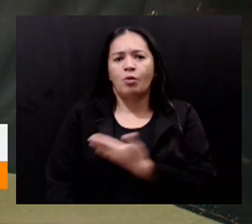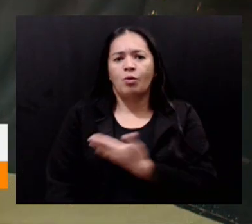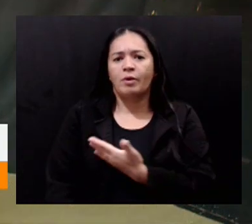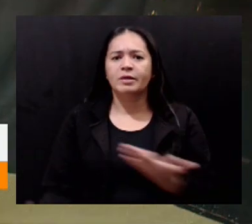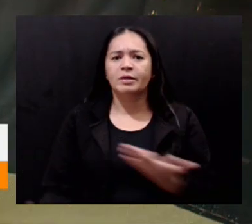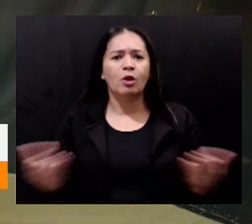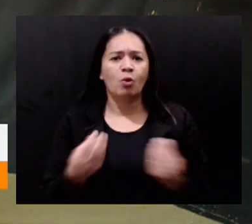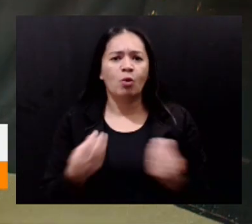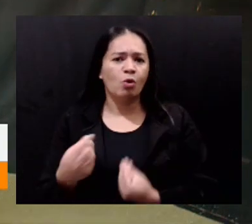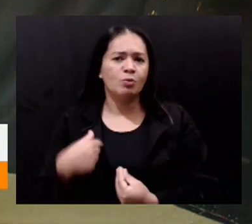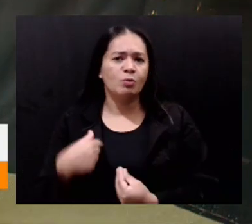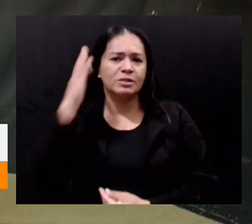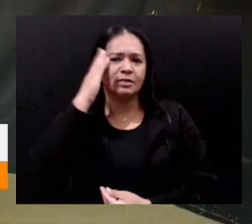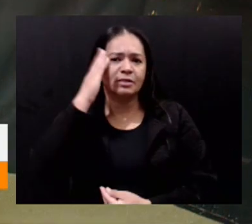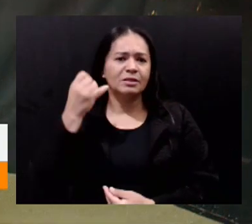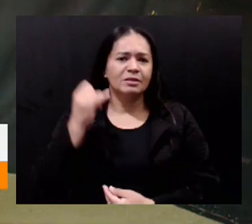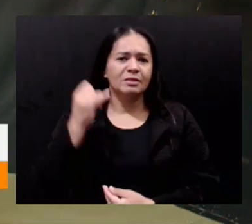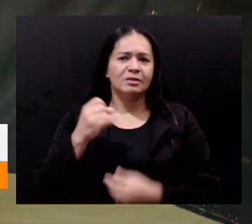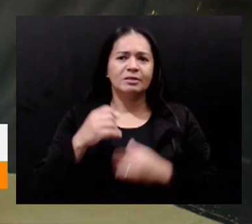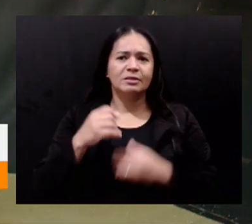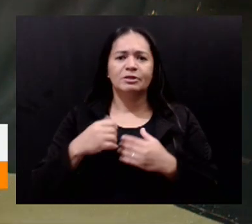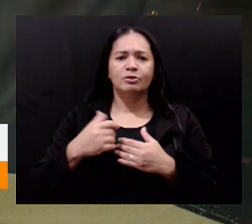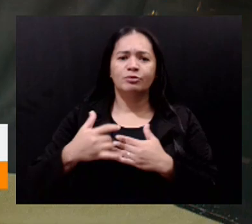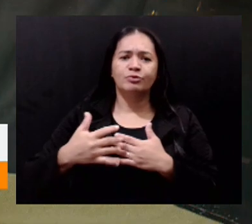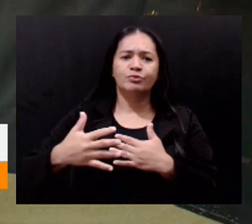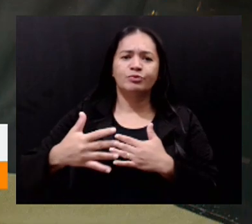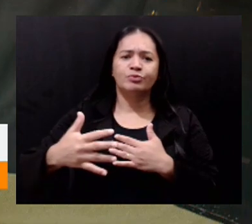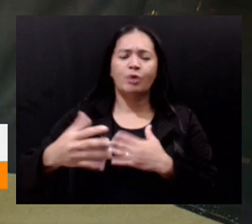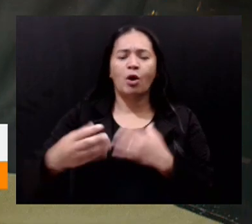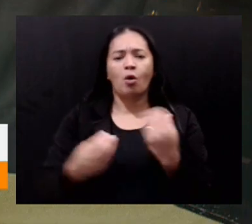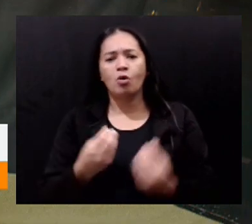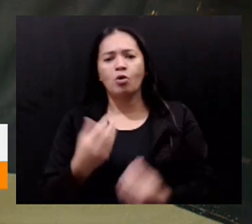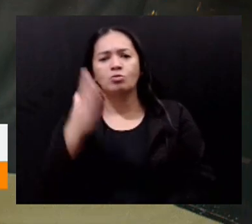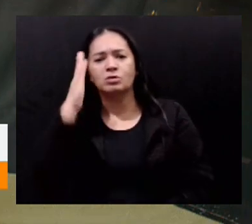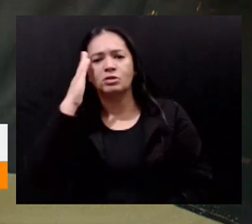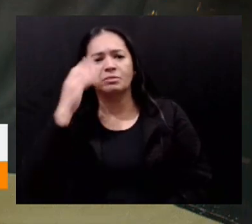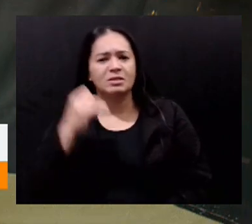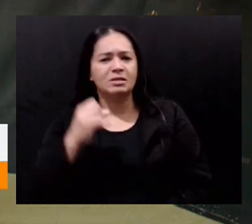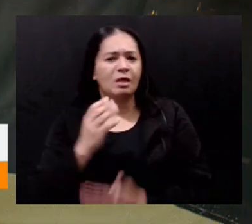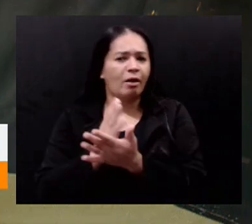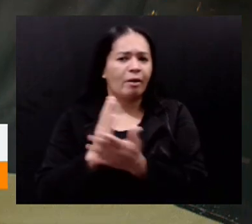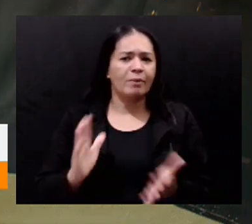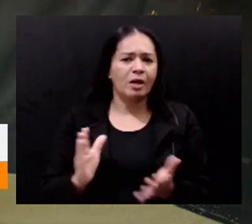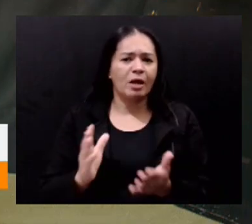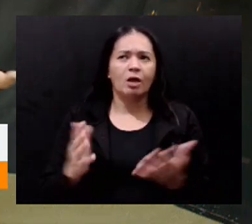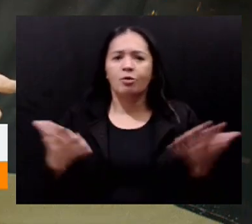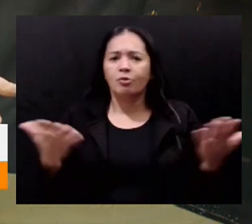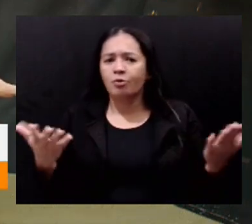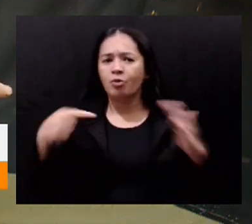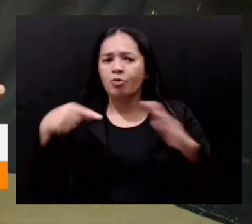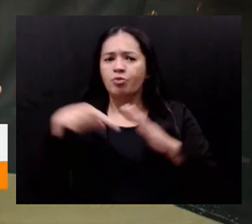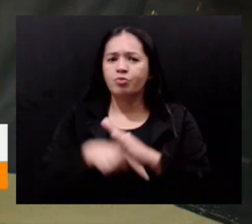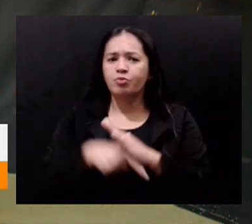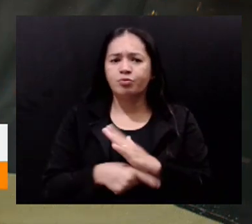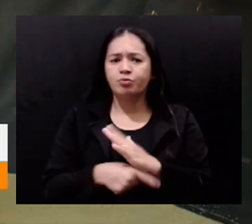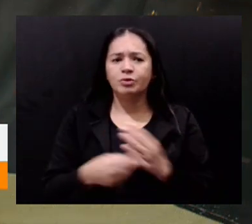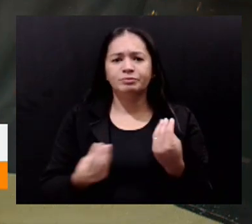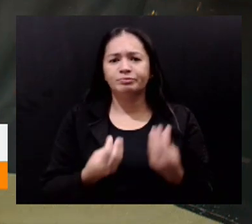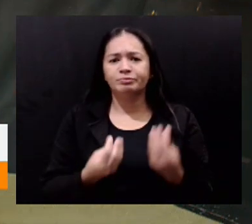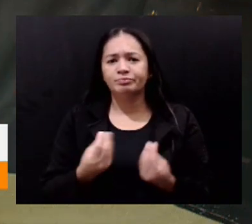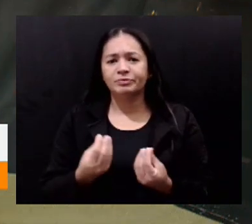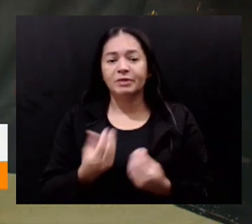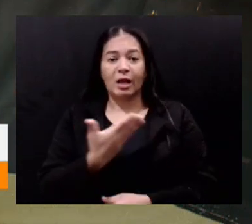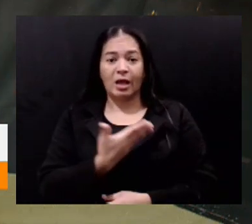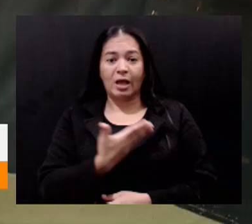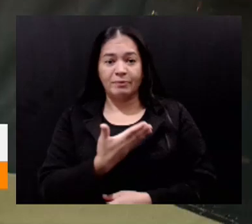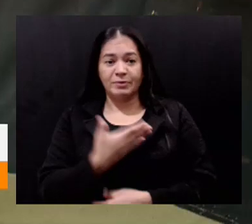ela vai perdurar, se essa amizade vai acabar? Qual que é a profundidade? A amizade verdadeira dá